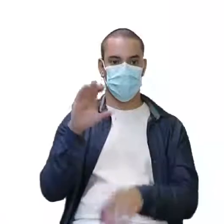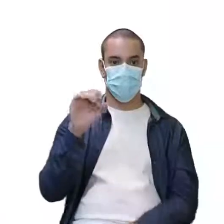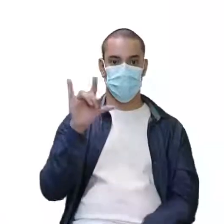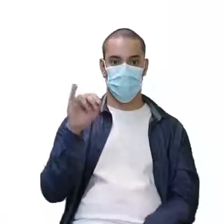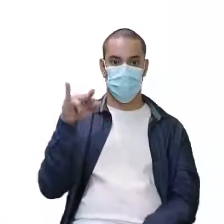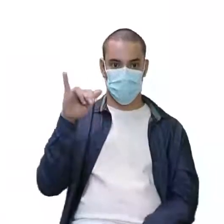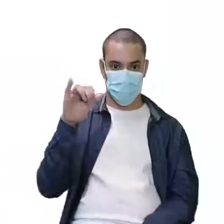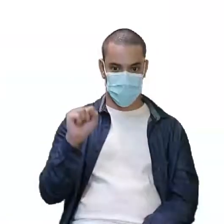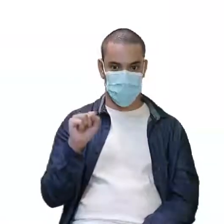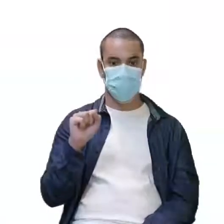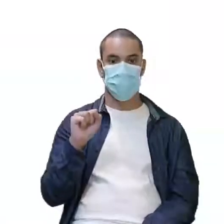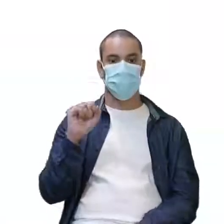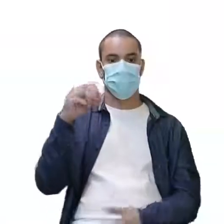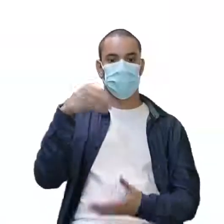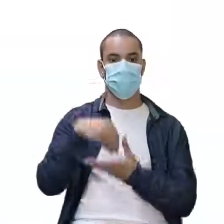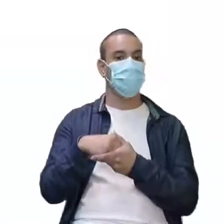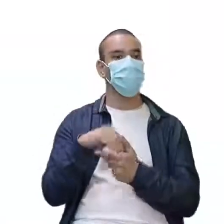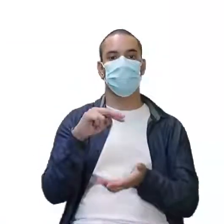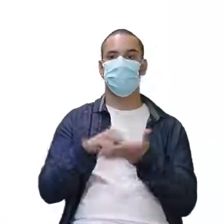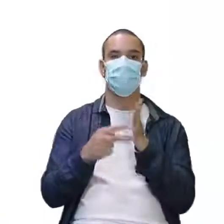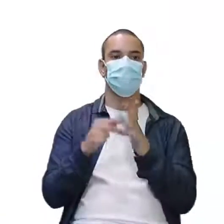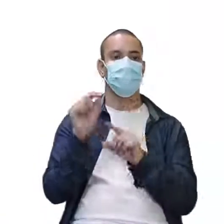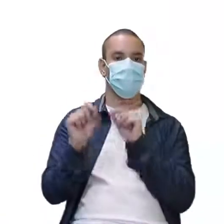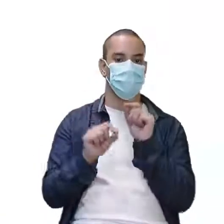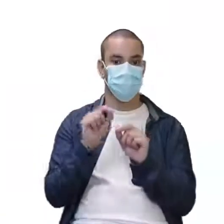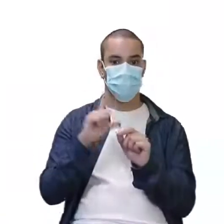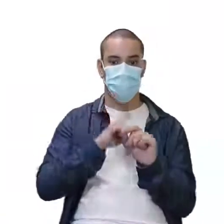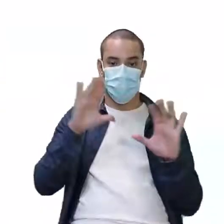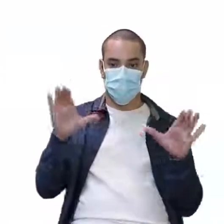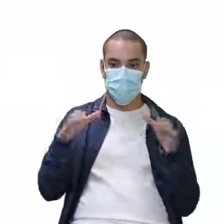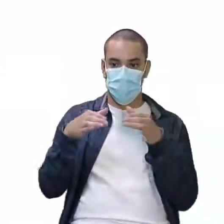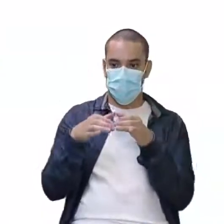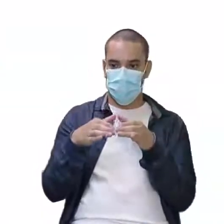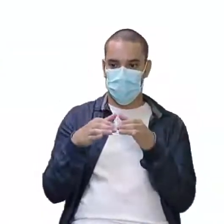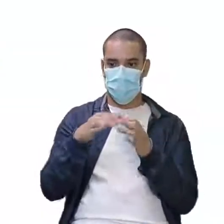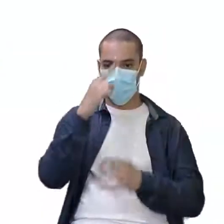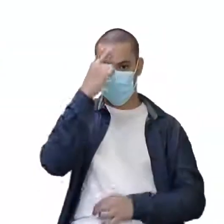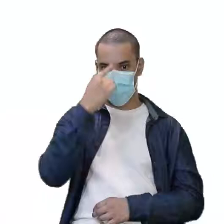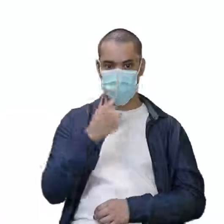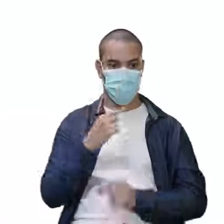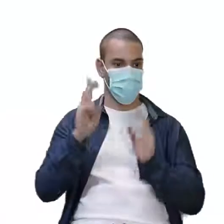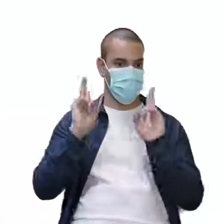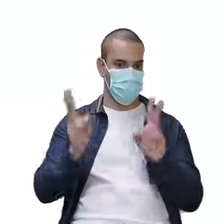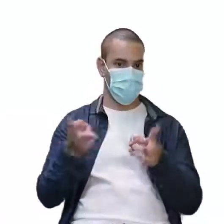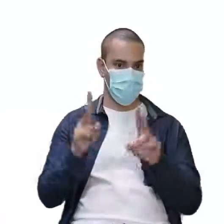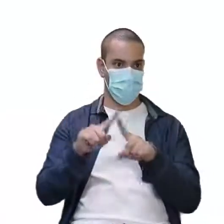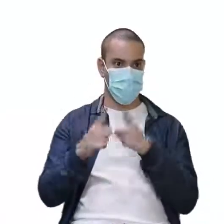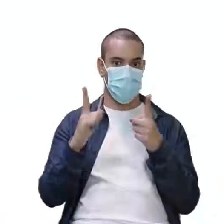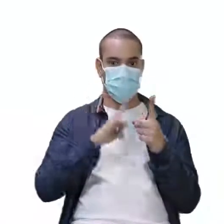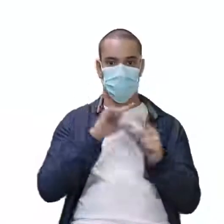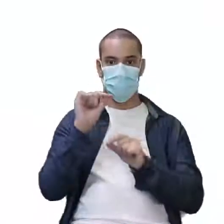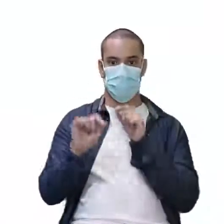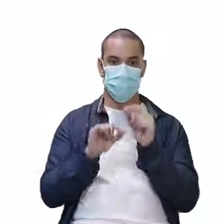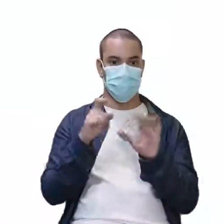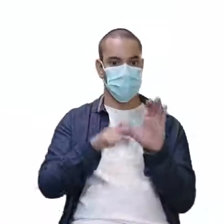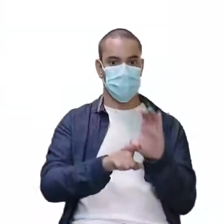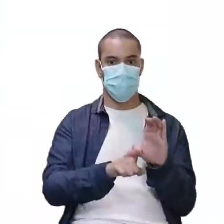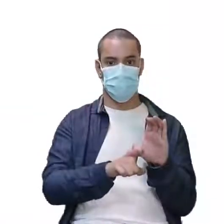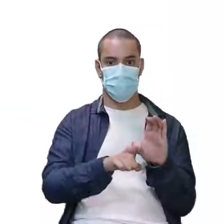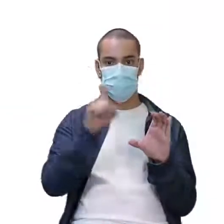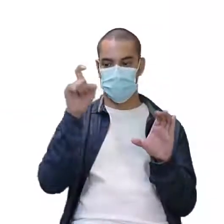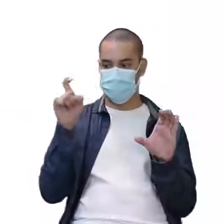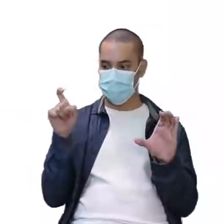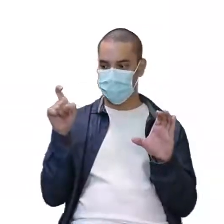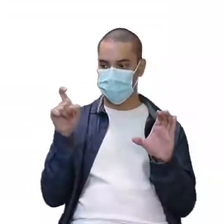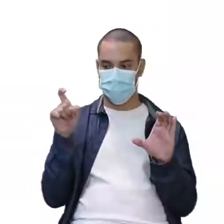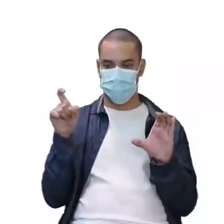do grupo dos quinidários. Olha lá. Agrupamento de indivíduos da mesma espécie que revelam um profundo grau de interdependência